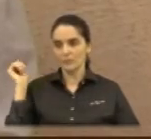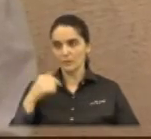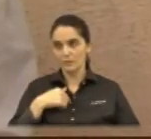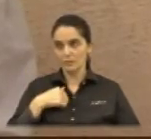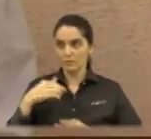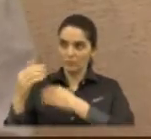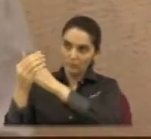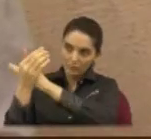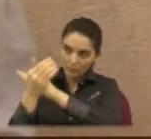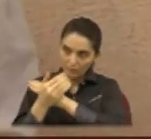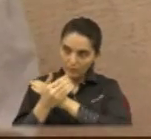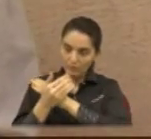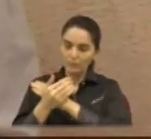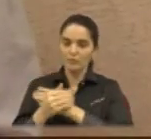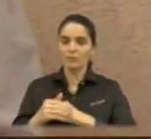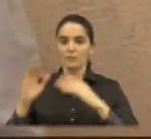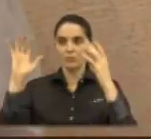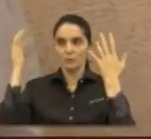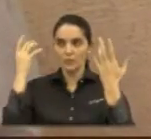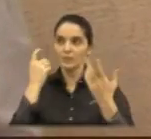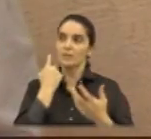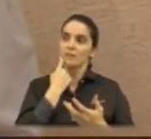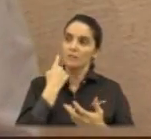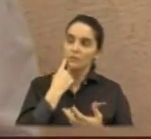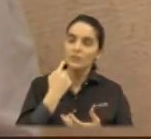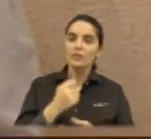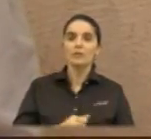evento de sexta-feira, porque